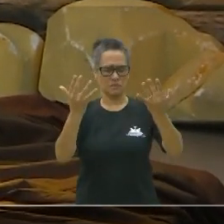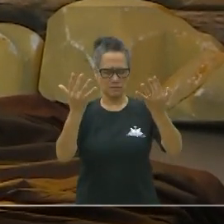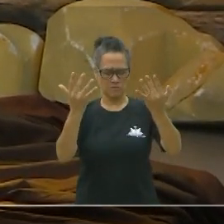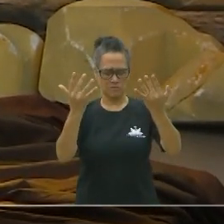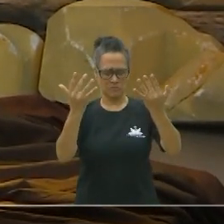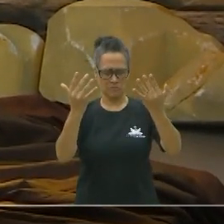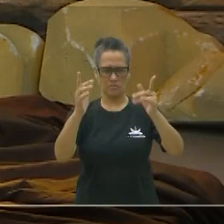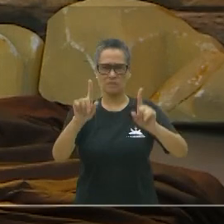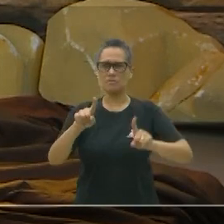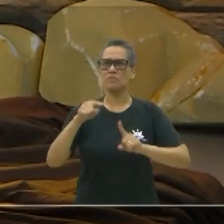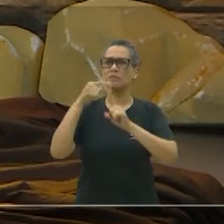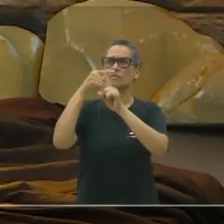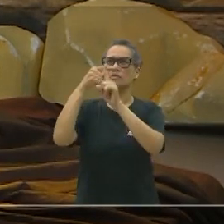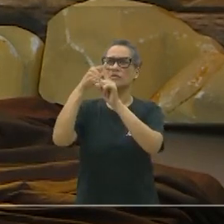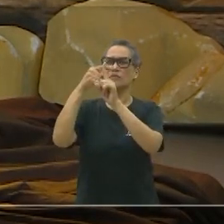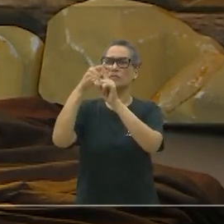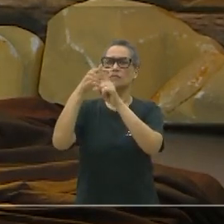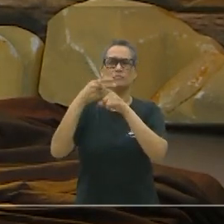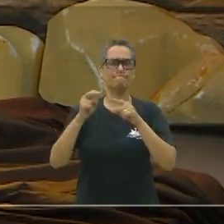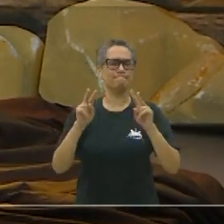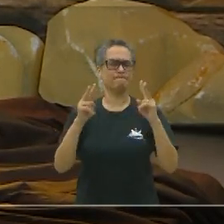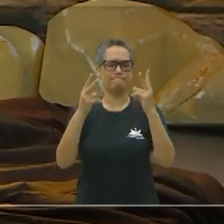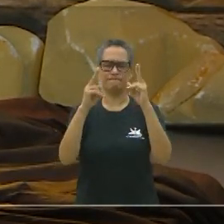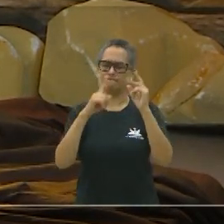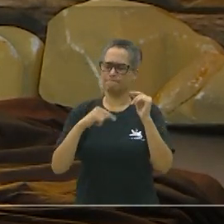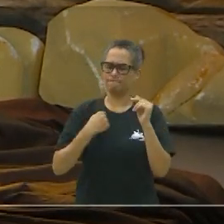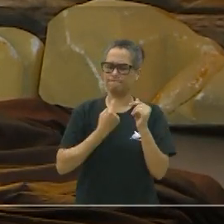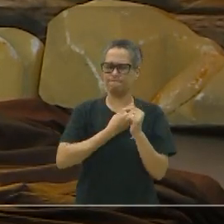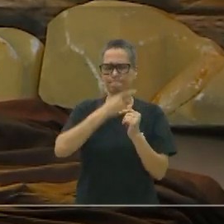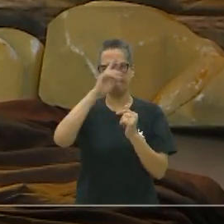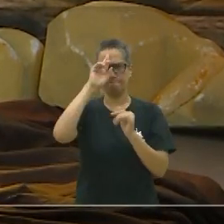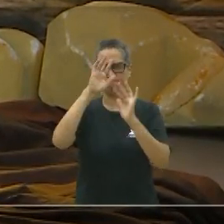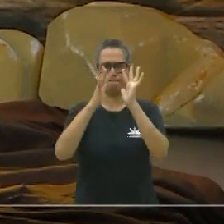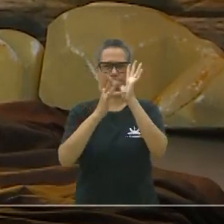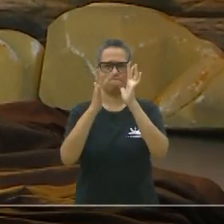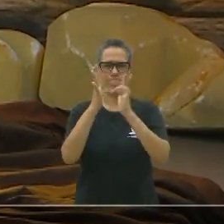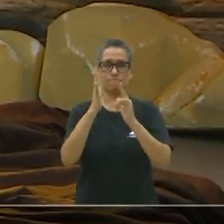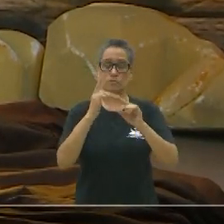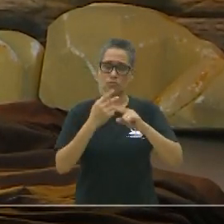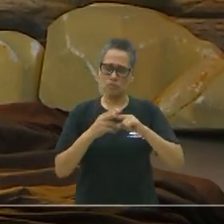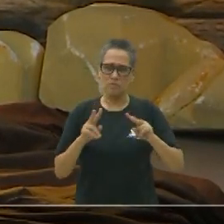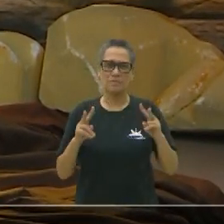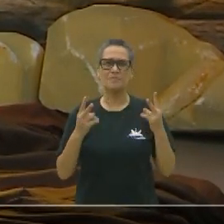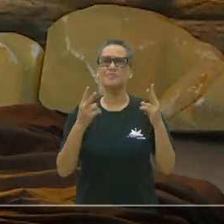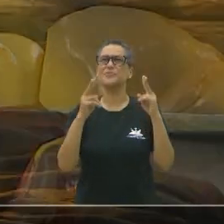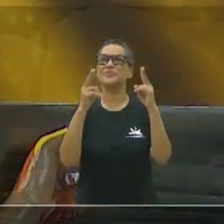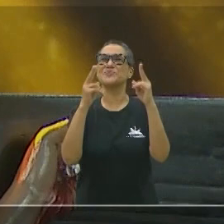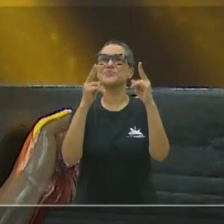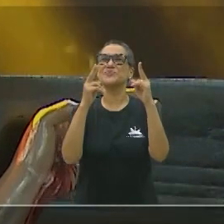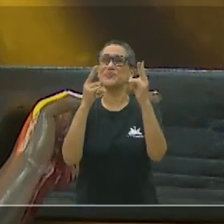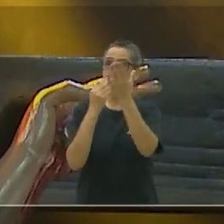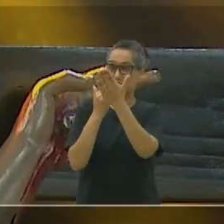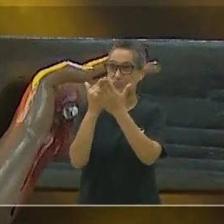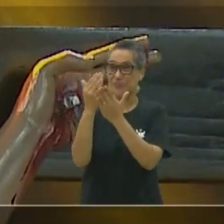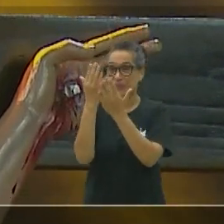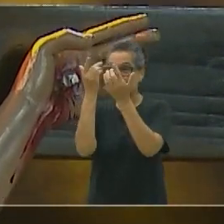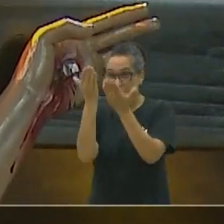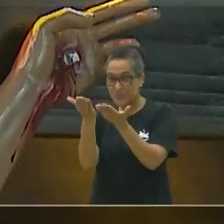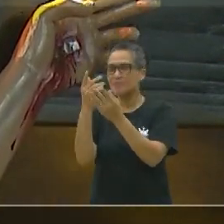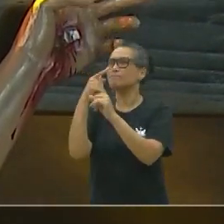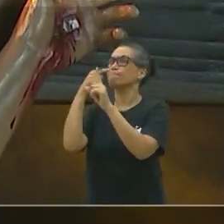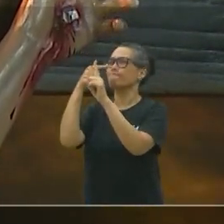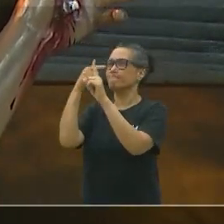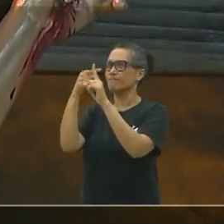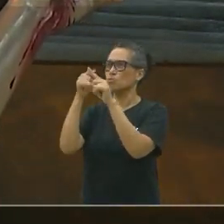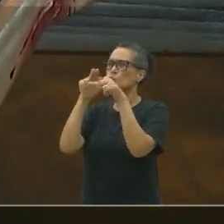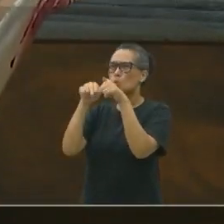a cruz vitoriosa de nosso Senhor Jesus Cristo. A nossa vitória verte desta cruz. É por isso que